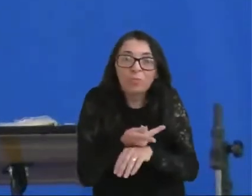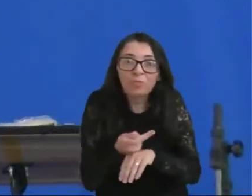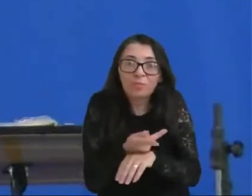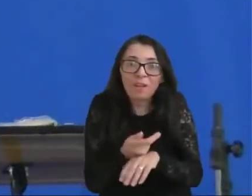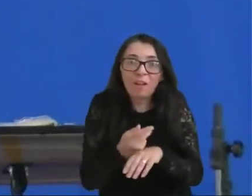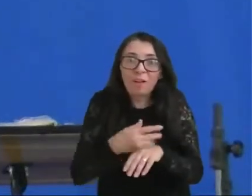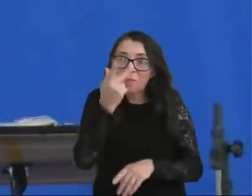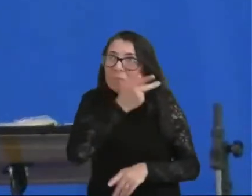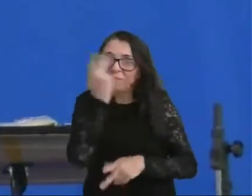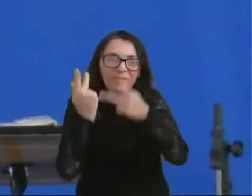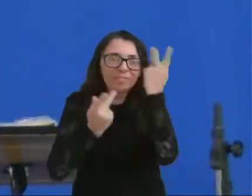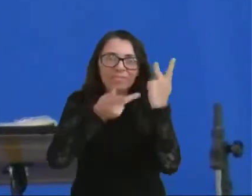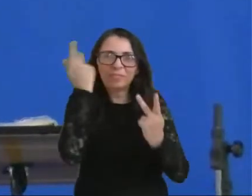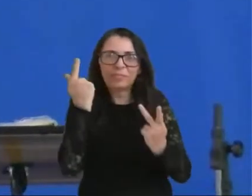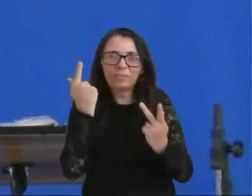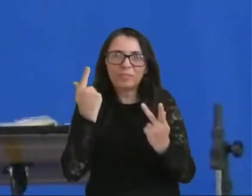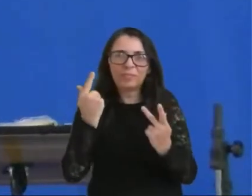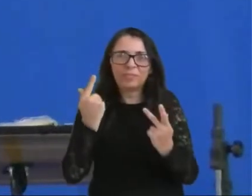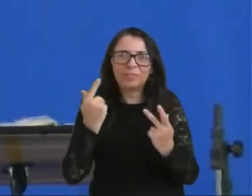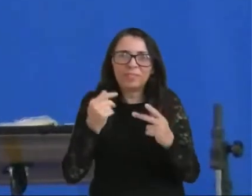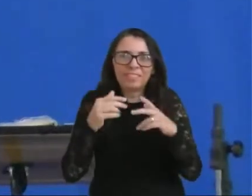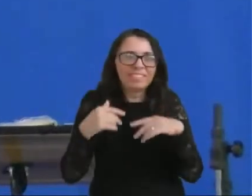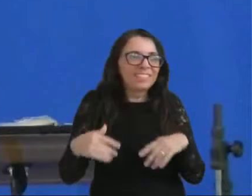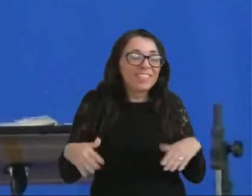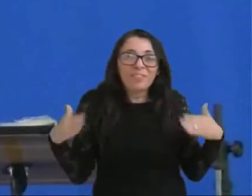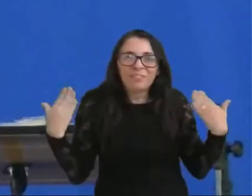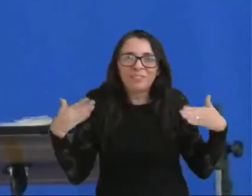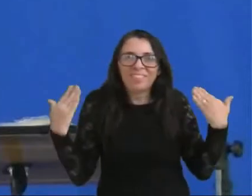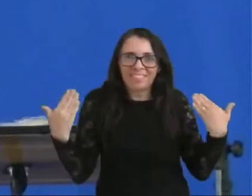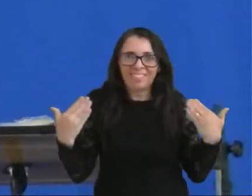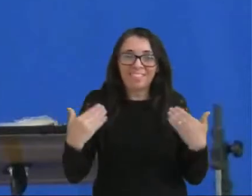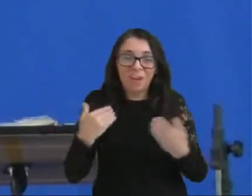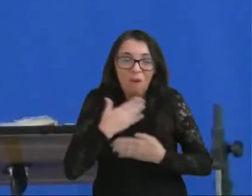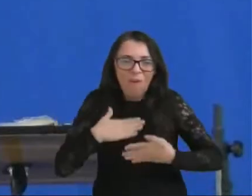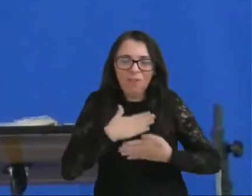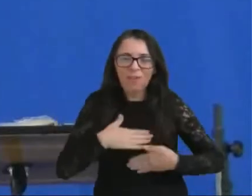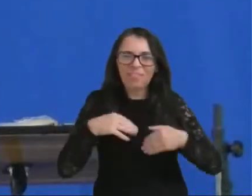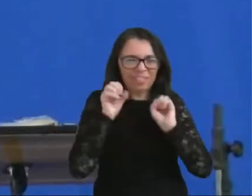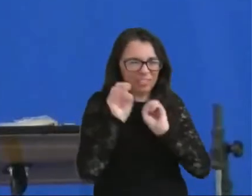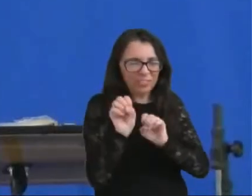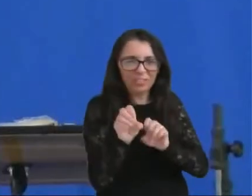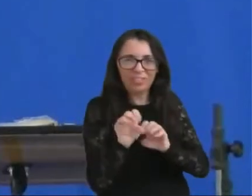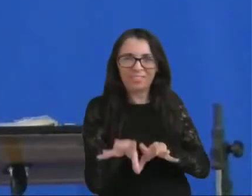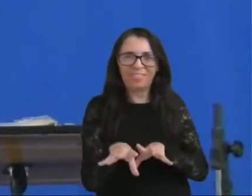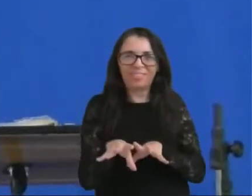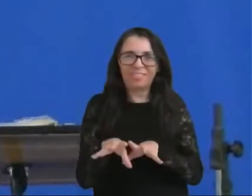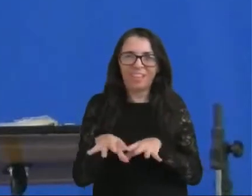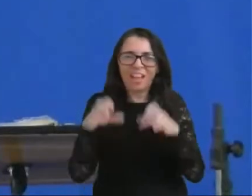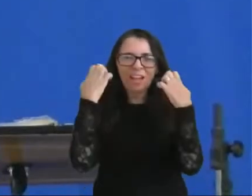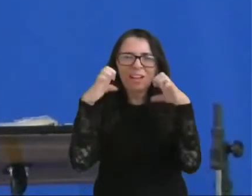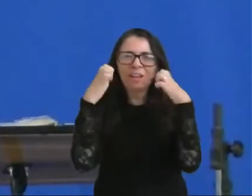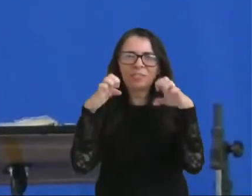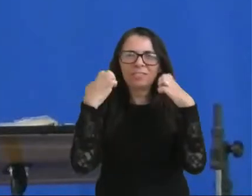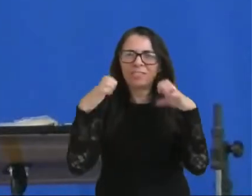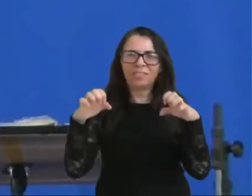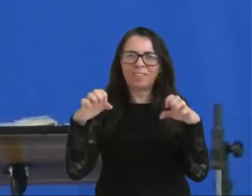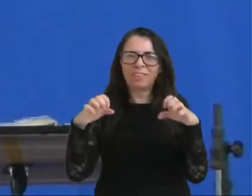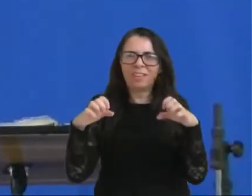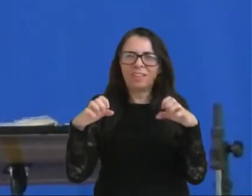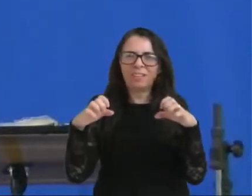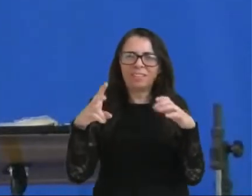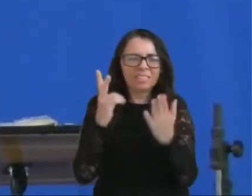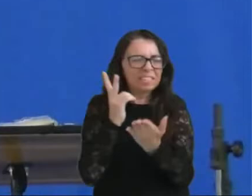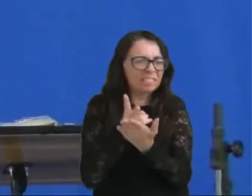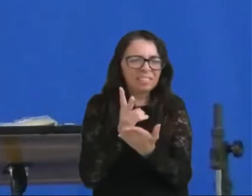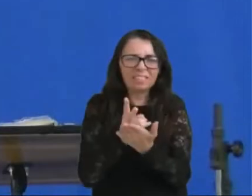treinadas, pessoas que ensinem outras, pessoas que limpem o templo, pessoas que cozinhem. Não, eram